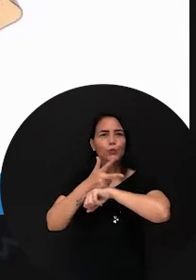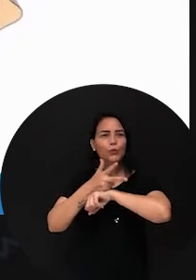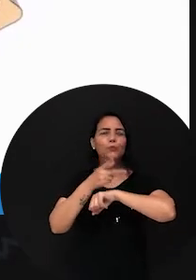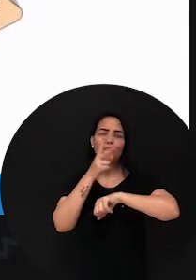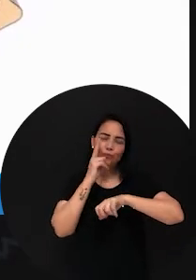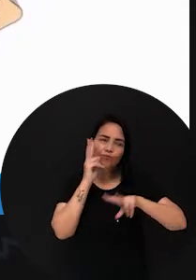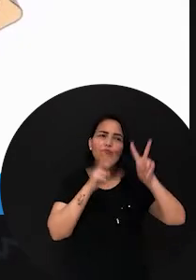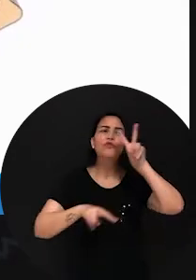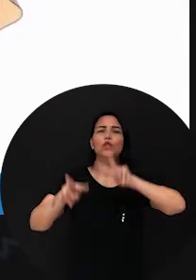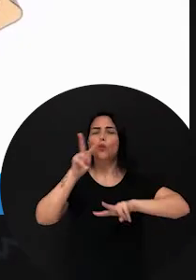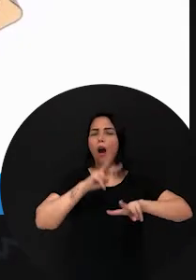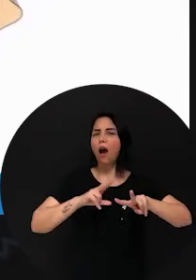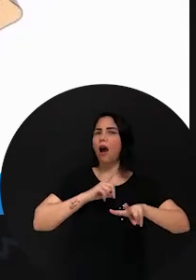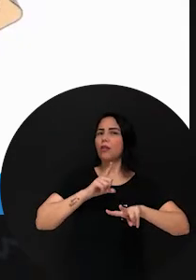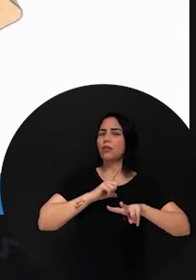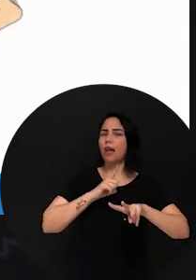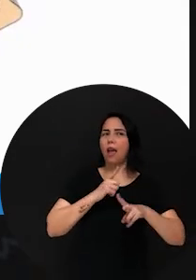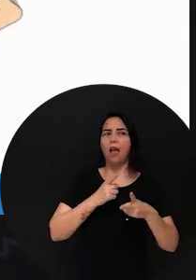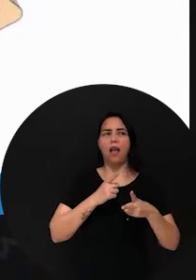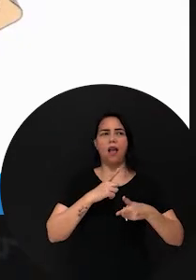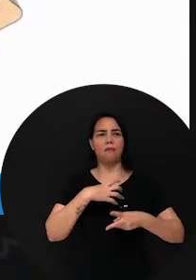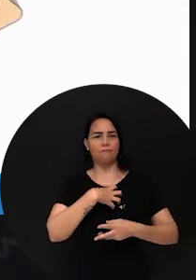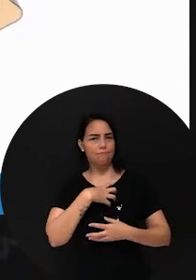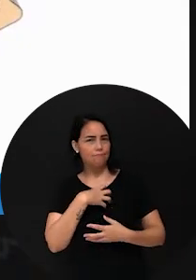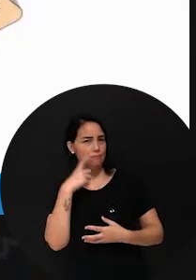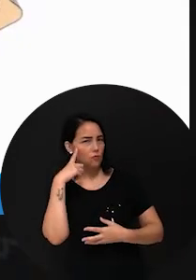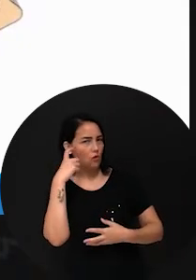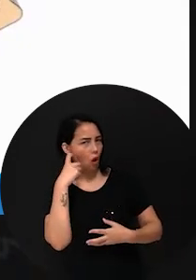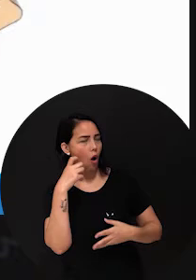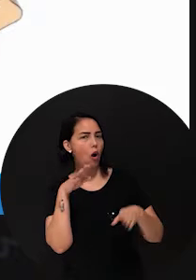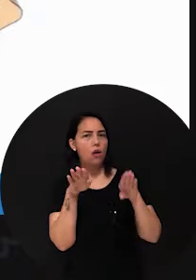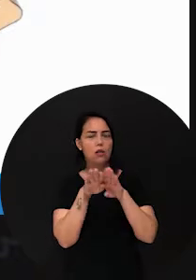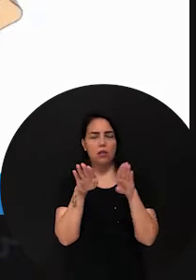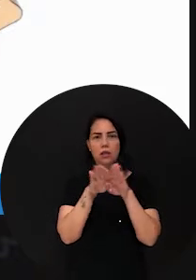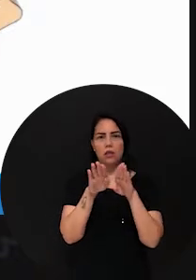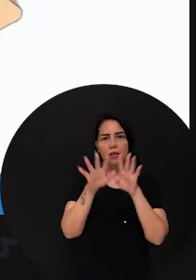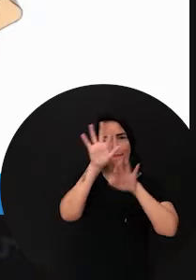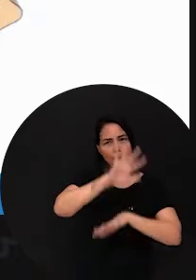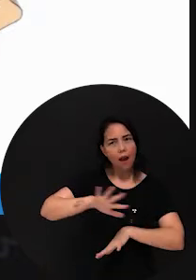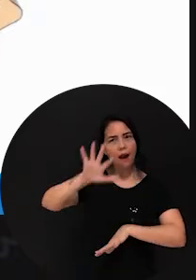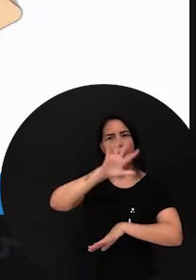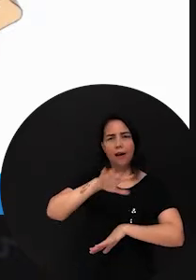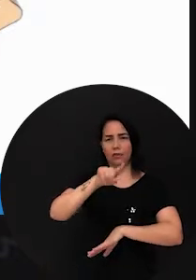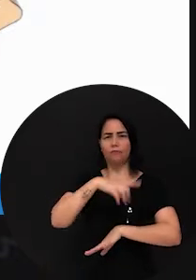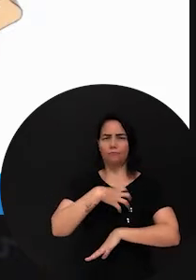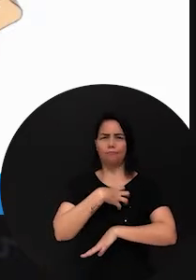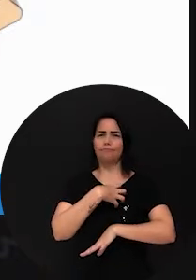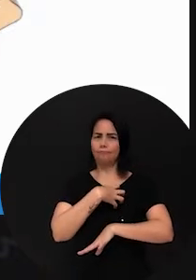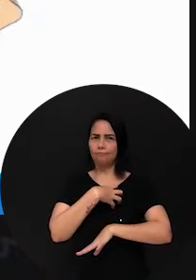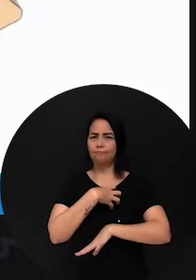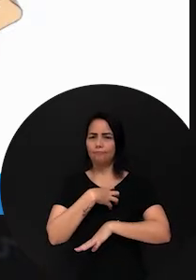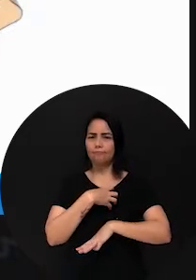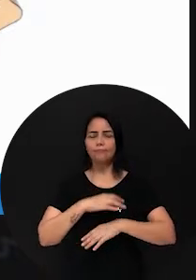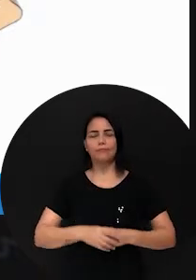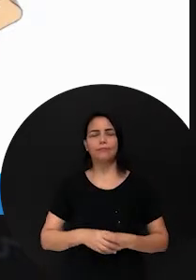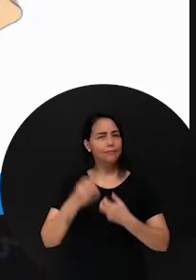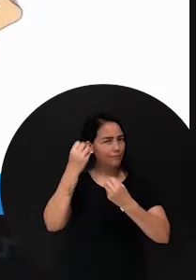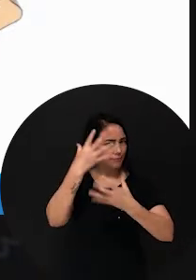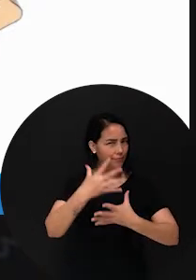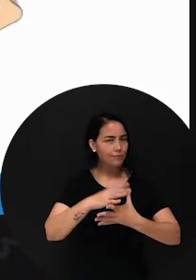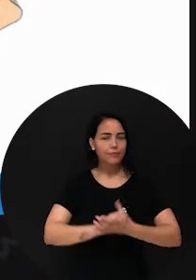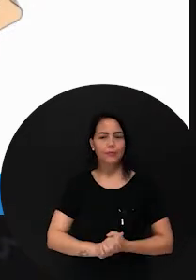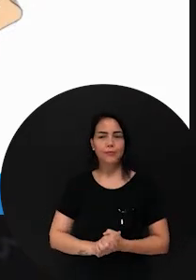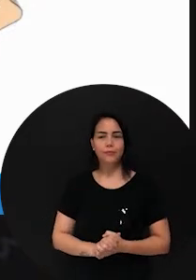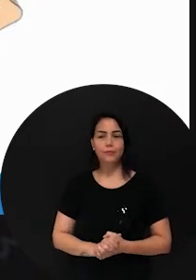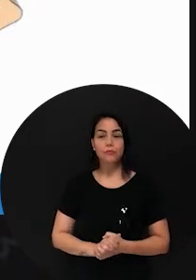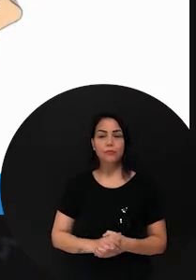É isso aí. Agora deu para sentir um pouquinho mais já o som de cada instrumento, né? Fala aí, Samuca. E aí, o pessoal